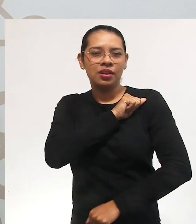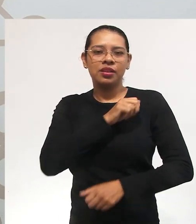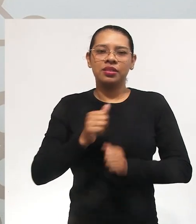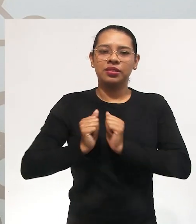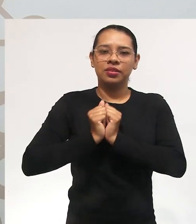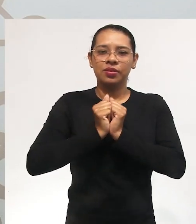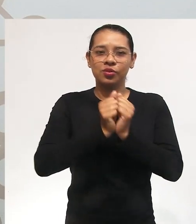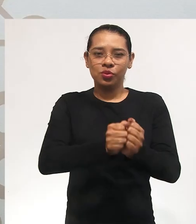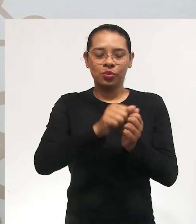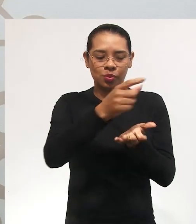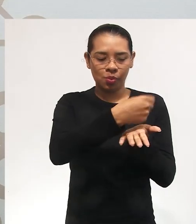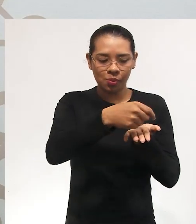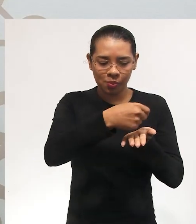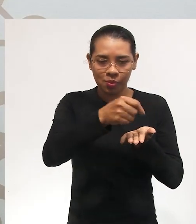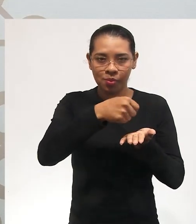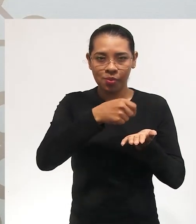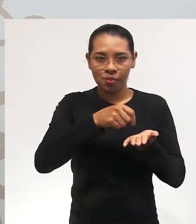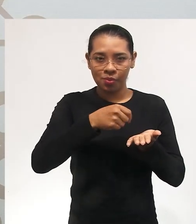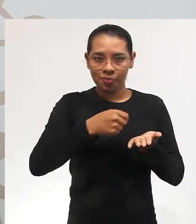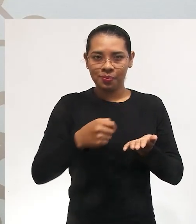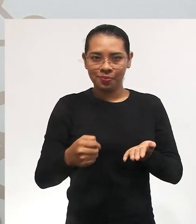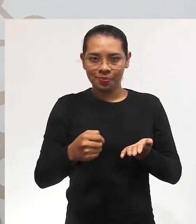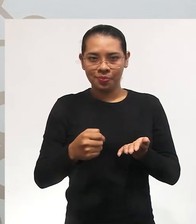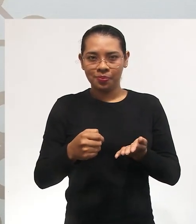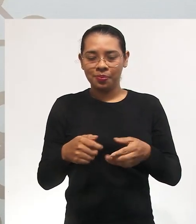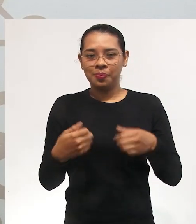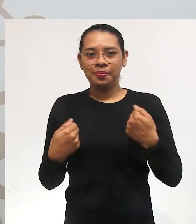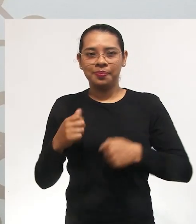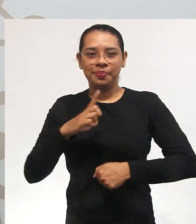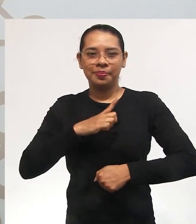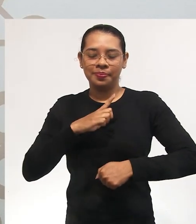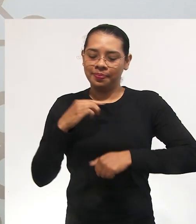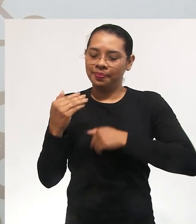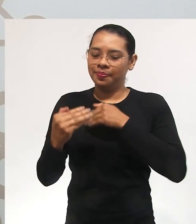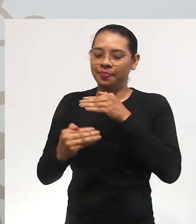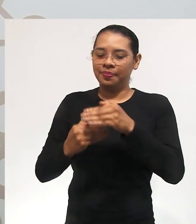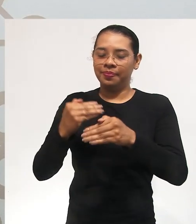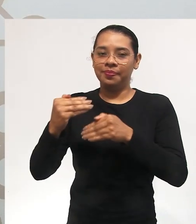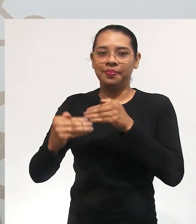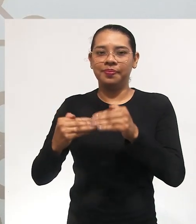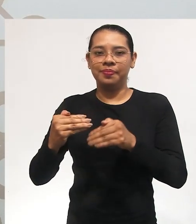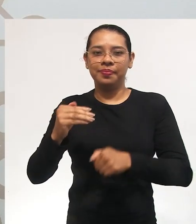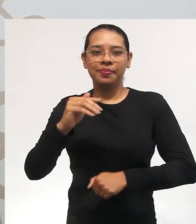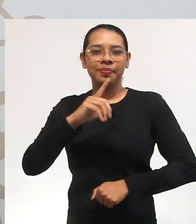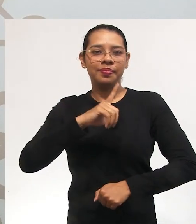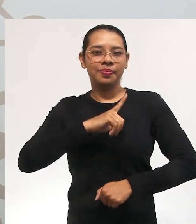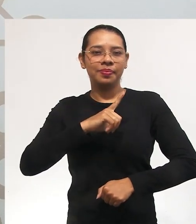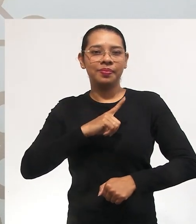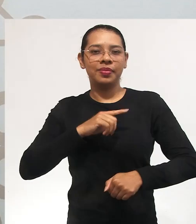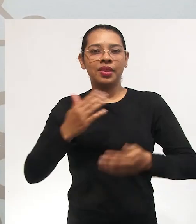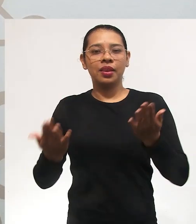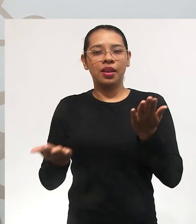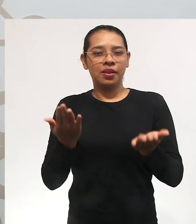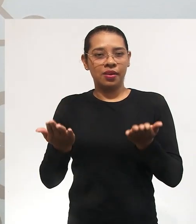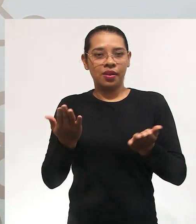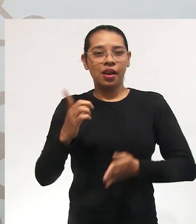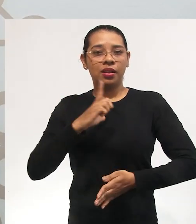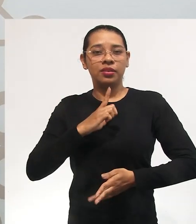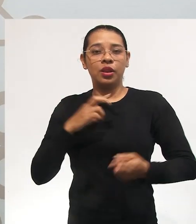corrigir, trabalhar a reescrita, né? Veio, então, daí esses processos. Então, tem uma relação com os